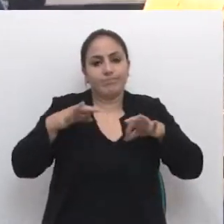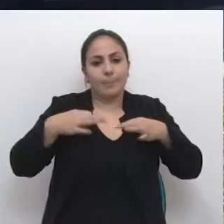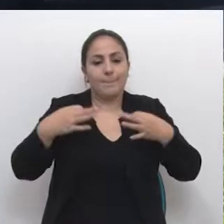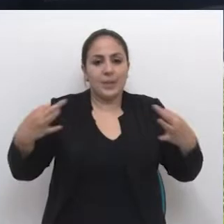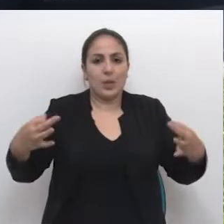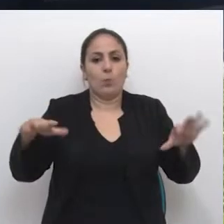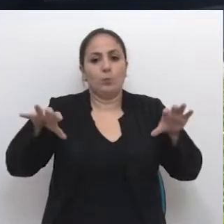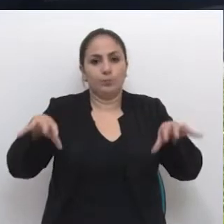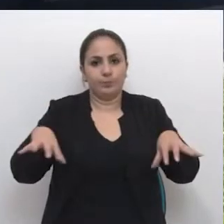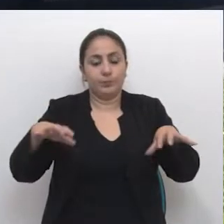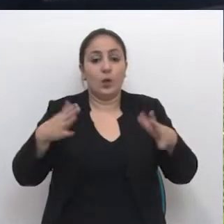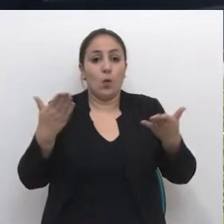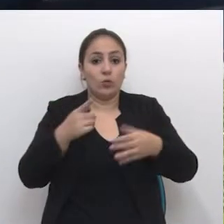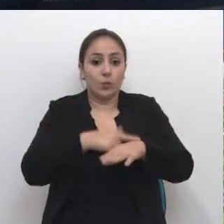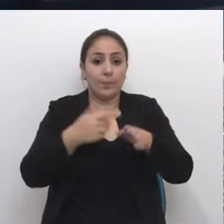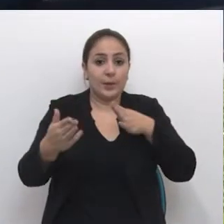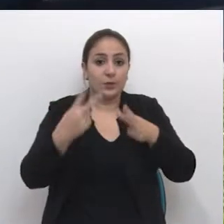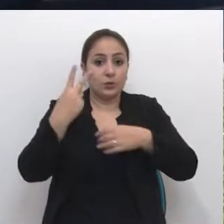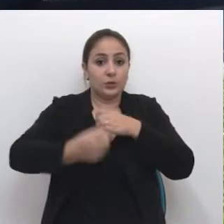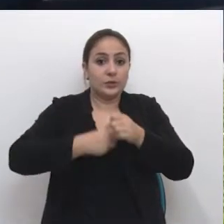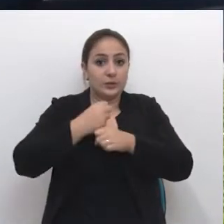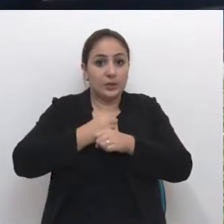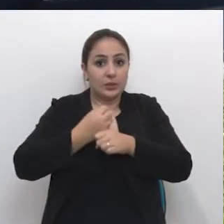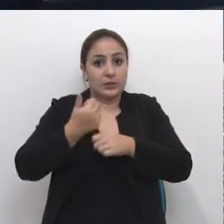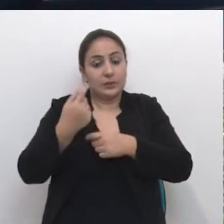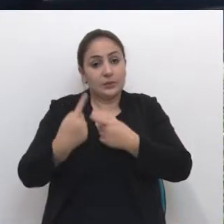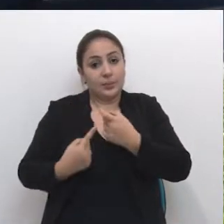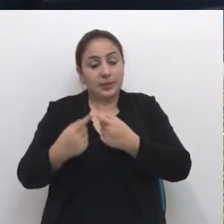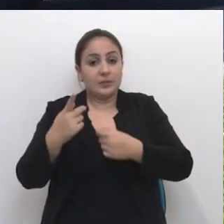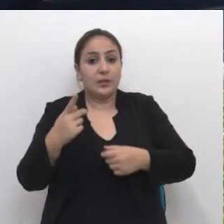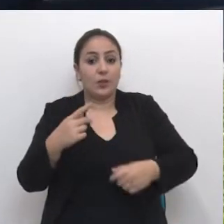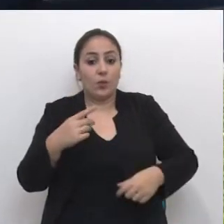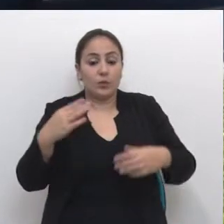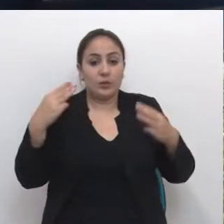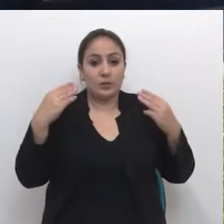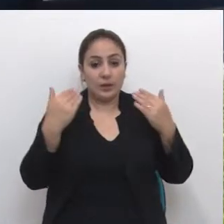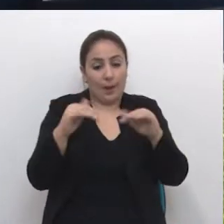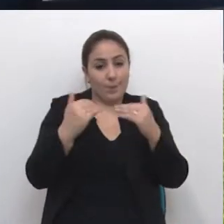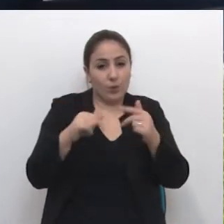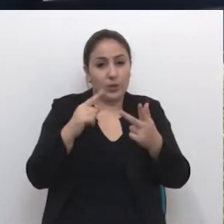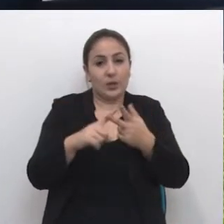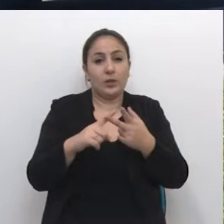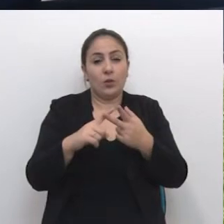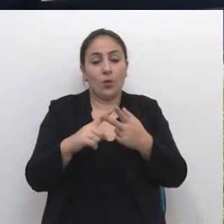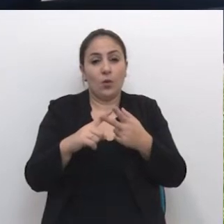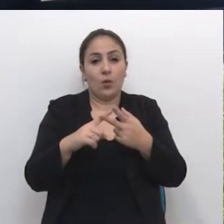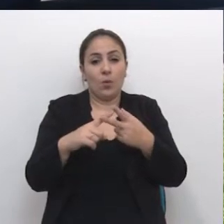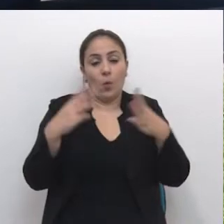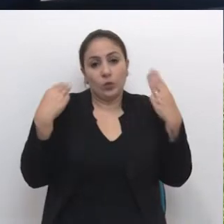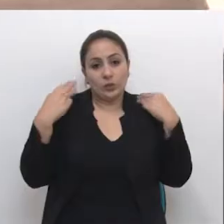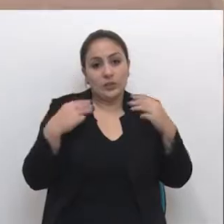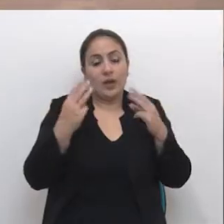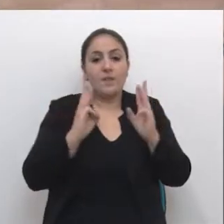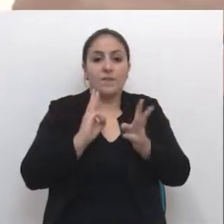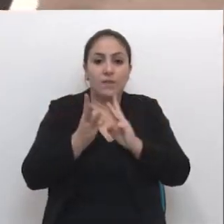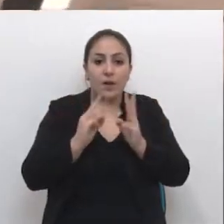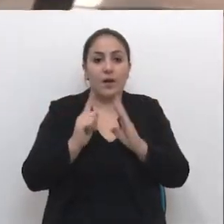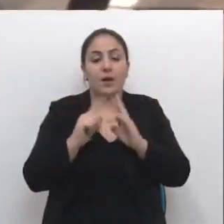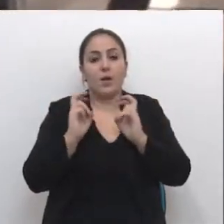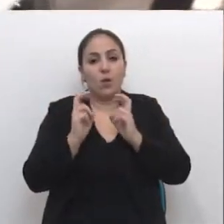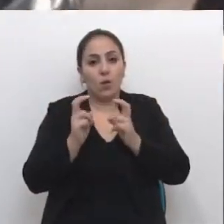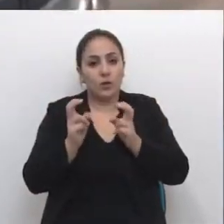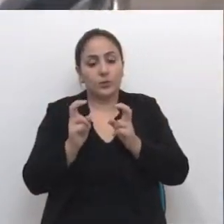opiniões. Hoje, no período de 2 anos e 6 meses, os caminhoneiros, motoristas de vans e ônibus passam